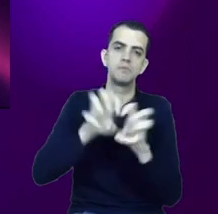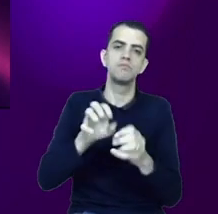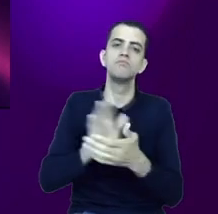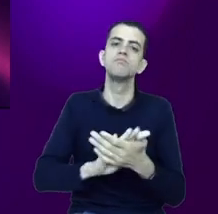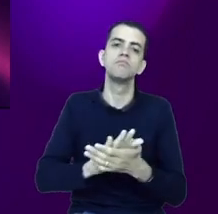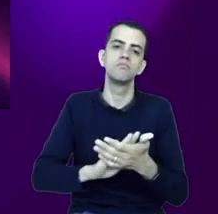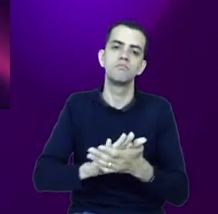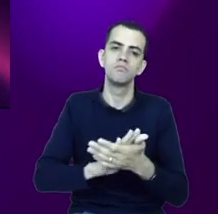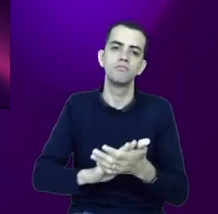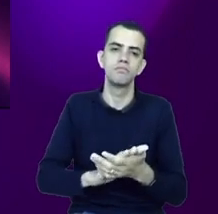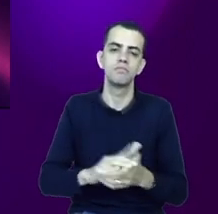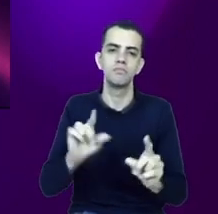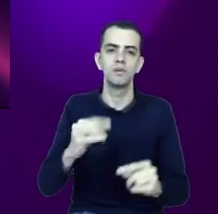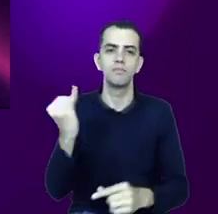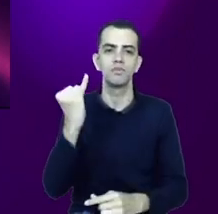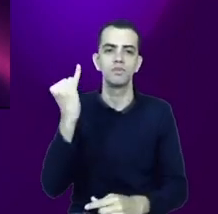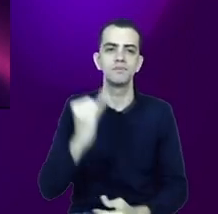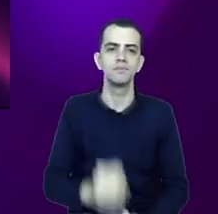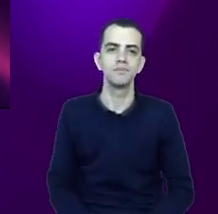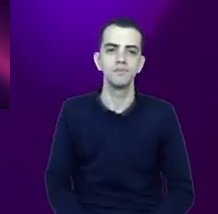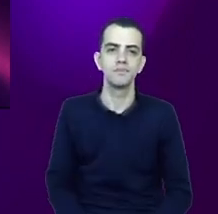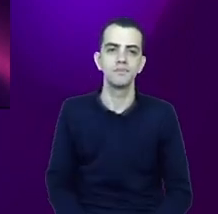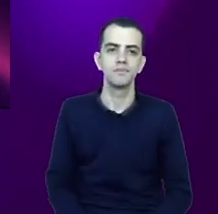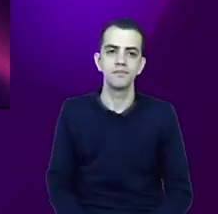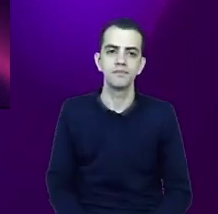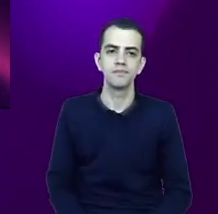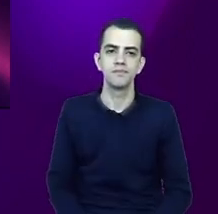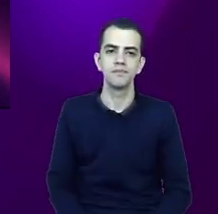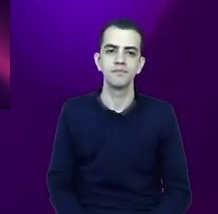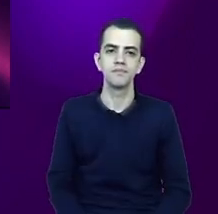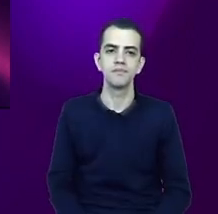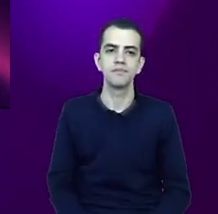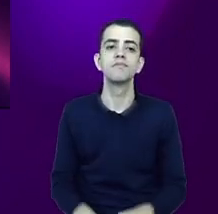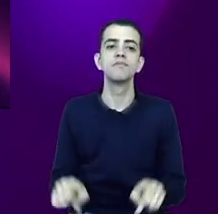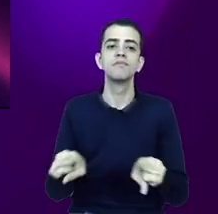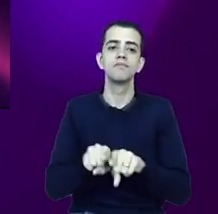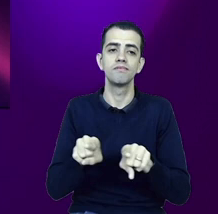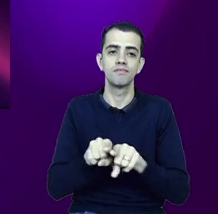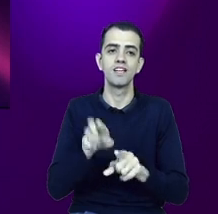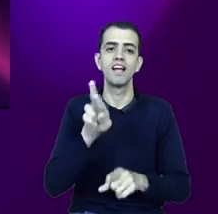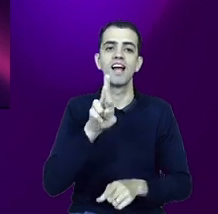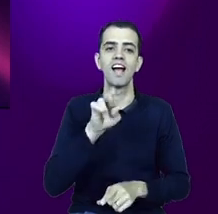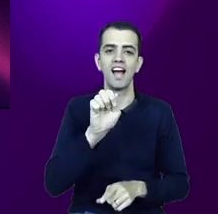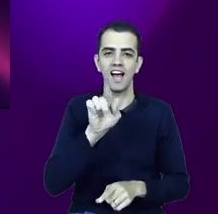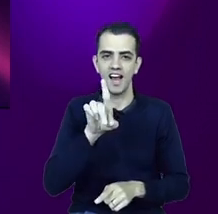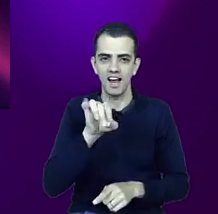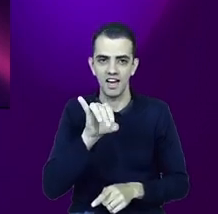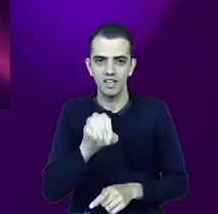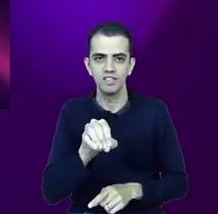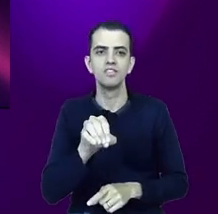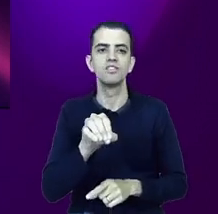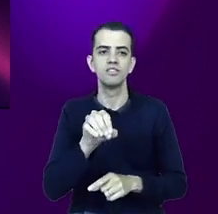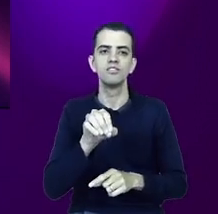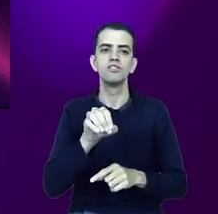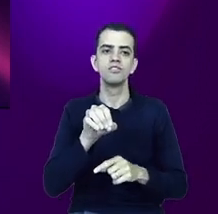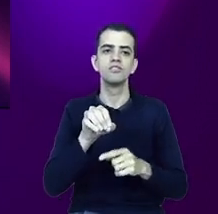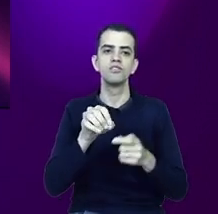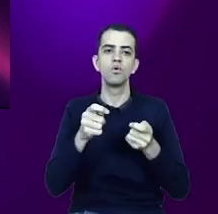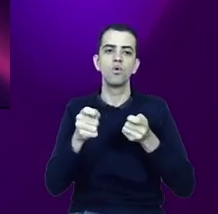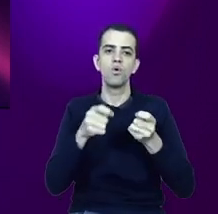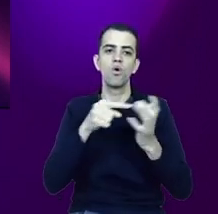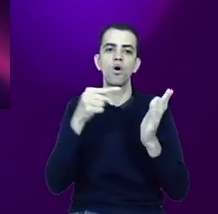é menos importante. E a rádio para alto grau, né? Já temos aí bem estabelecido o uso